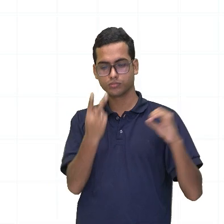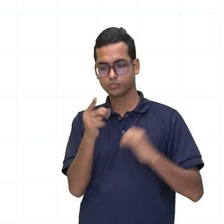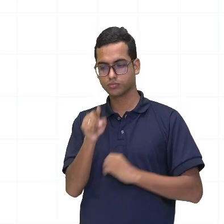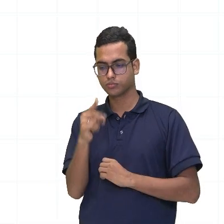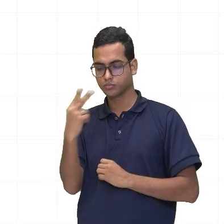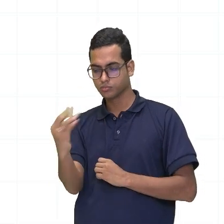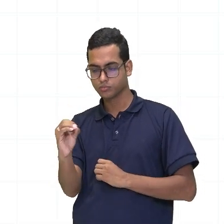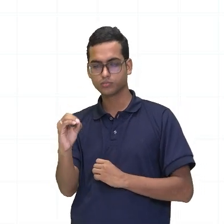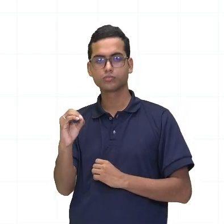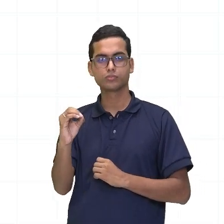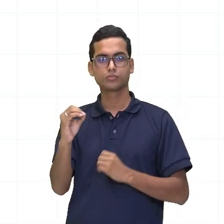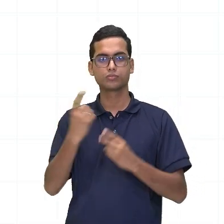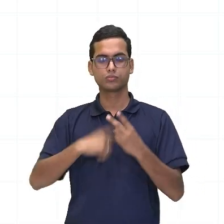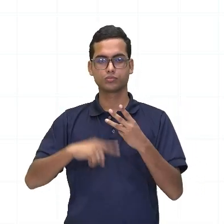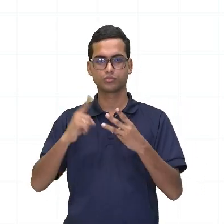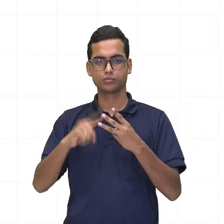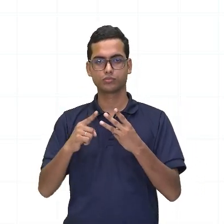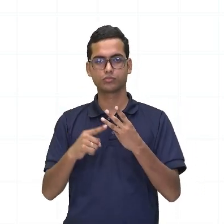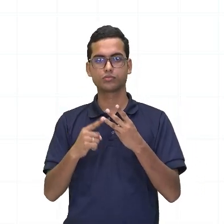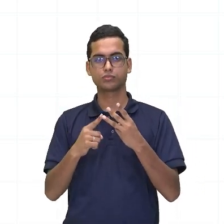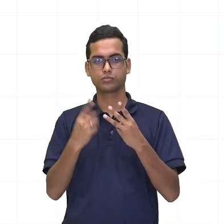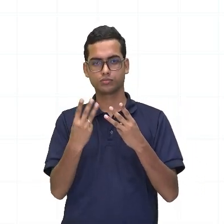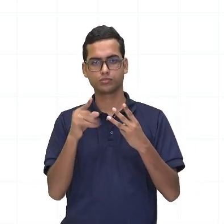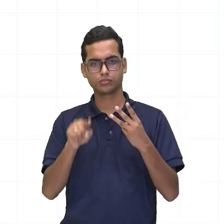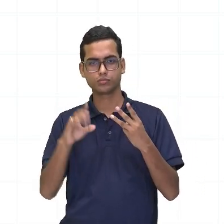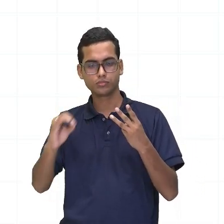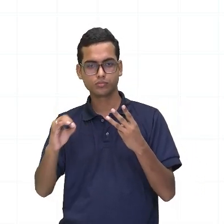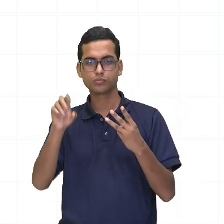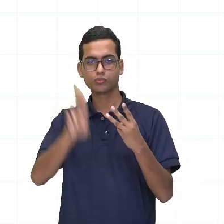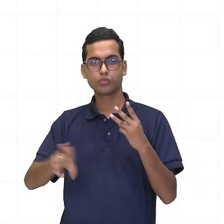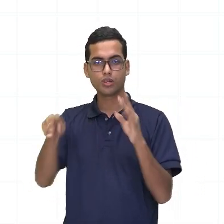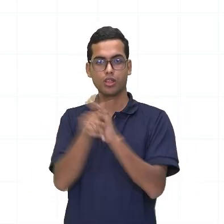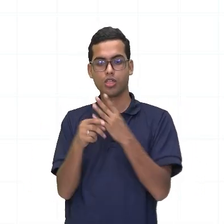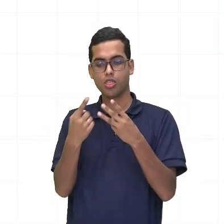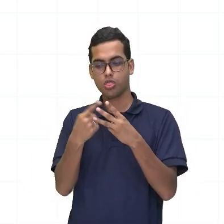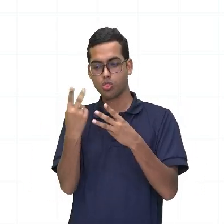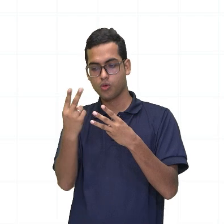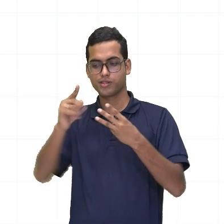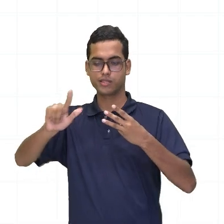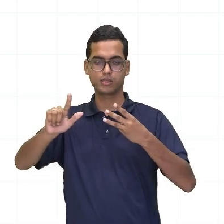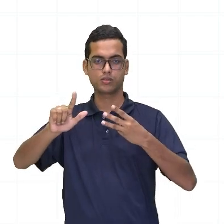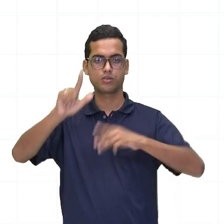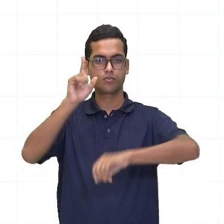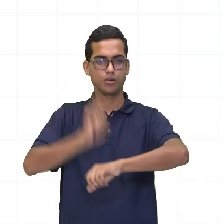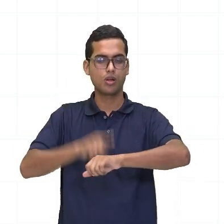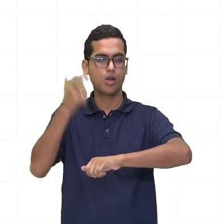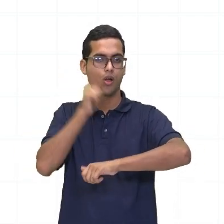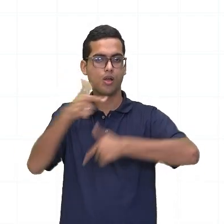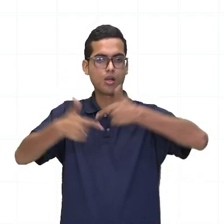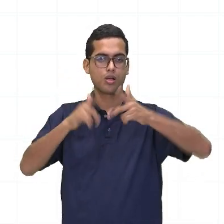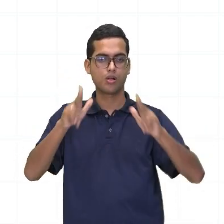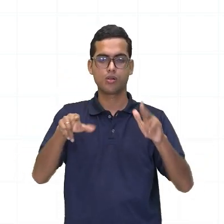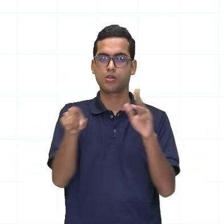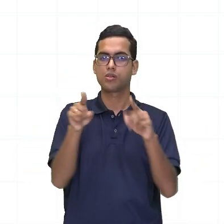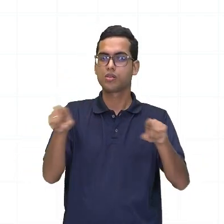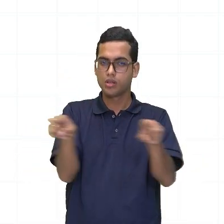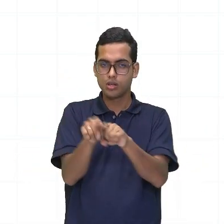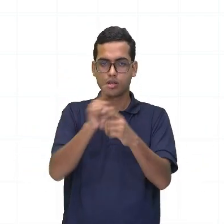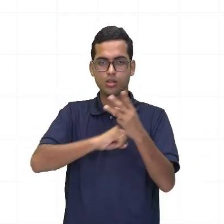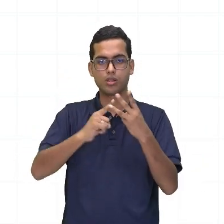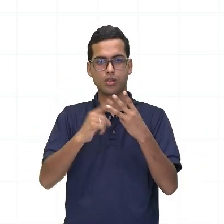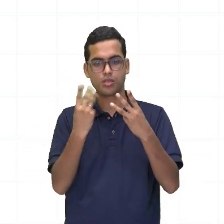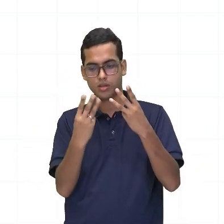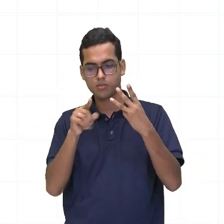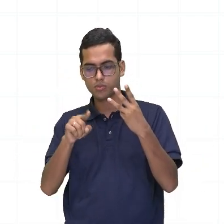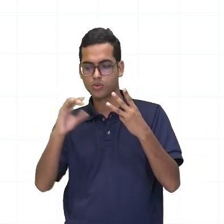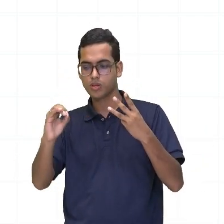2 litros de combustível para fazer o mesmo trabalho que o 1.0, assim como o 3.0, que vai utilizar 3 litros